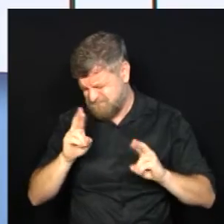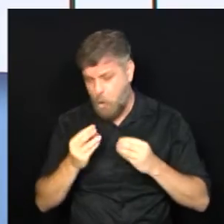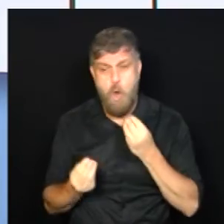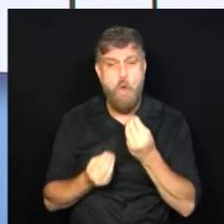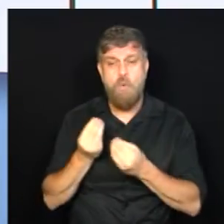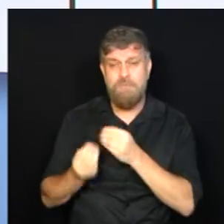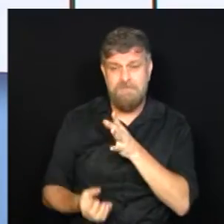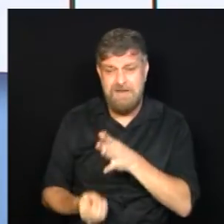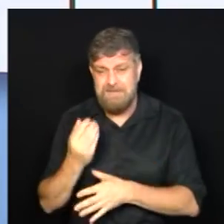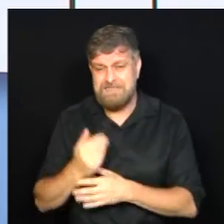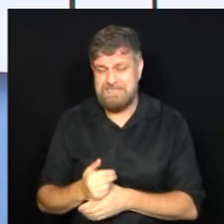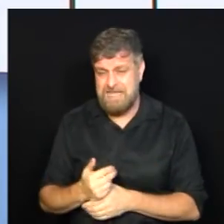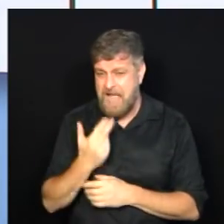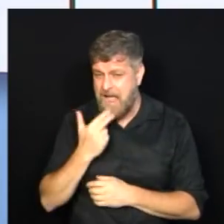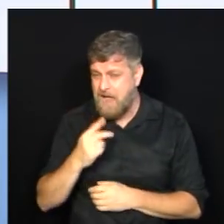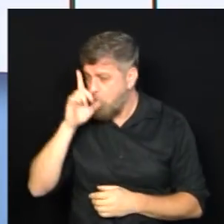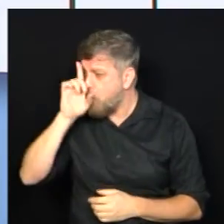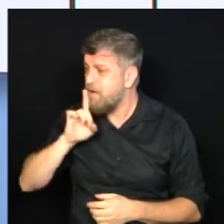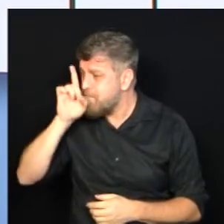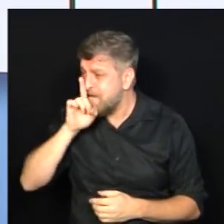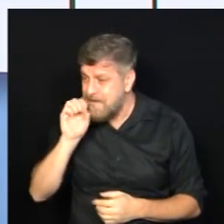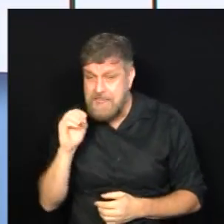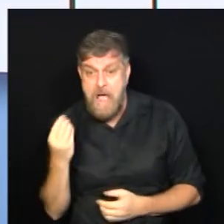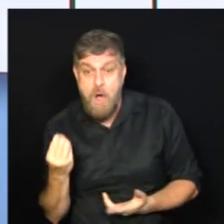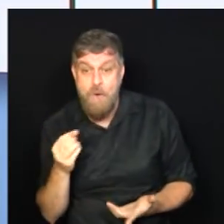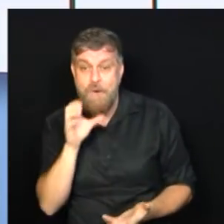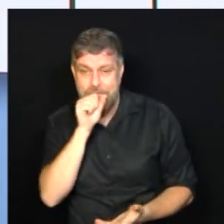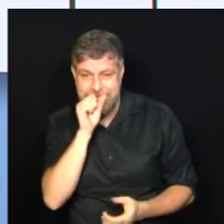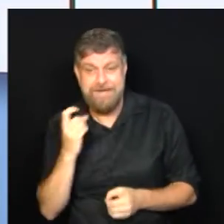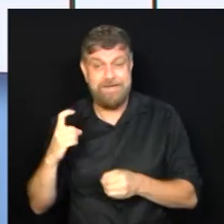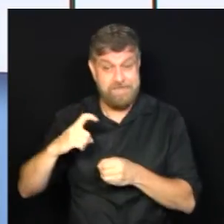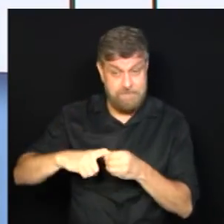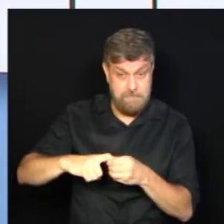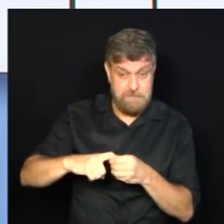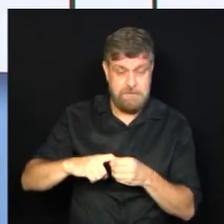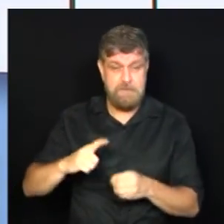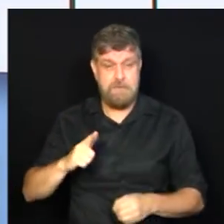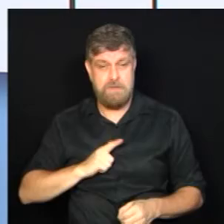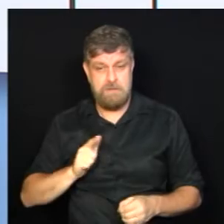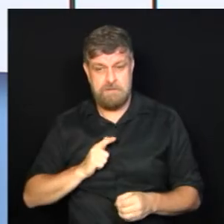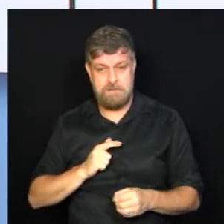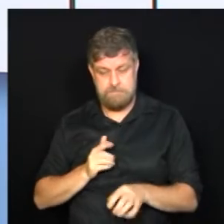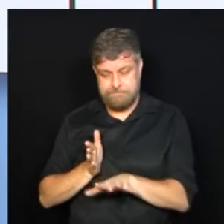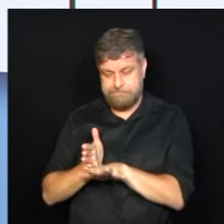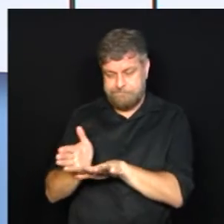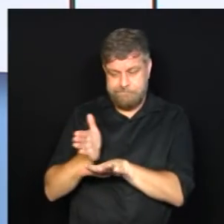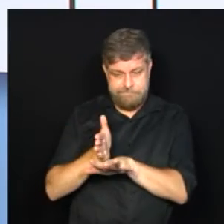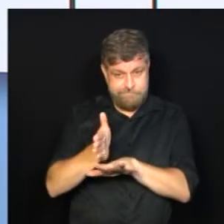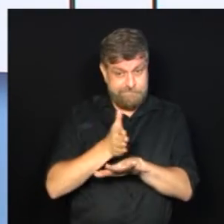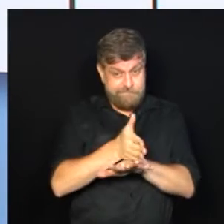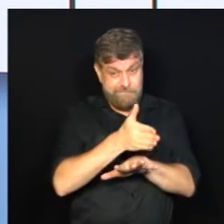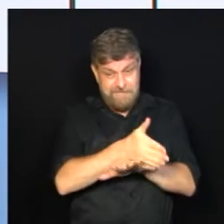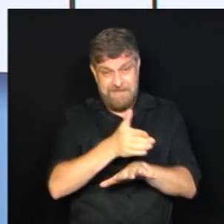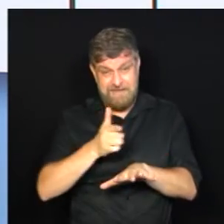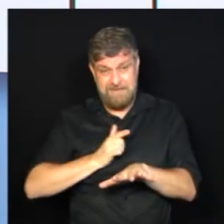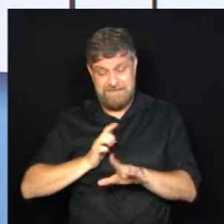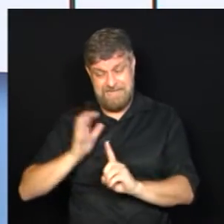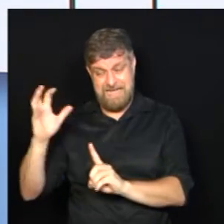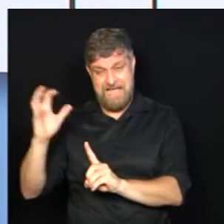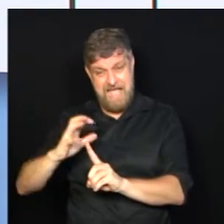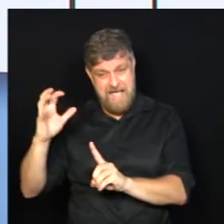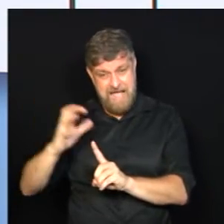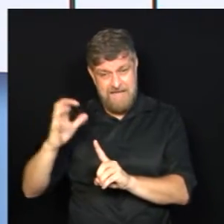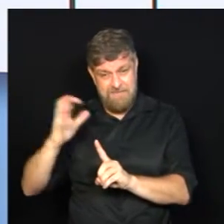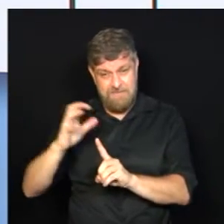ficar a fase amarela, a fase laranja e outras vertentes que tudo tem essa influência